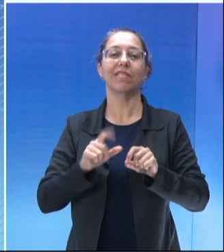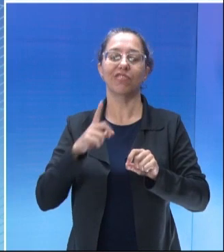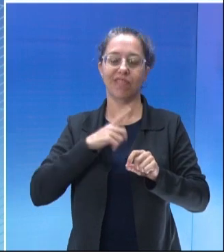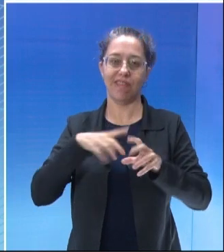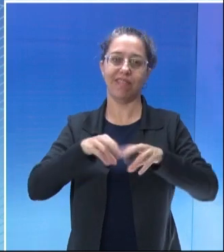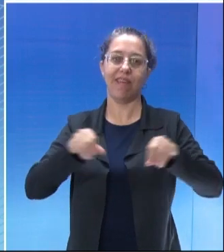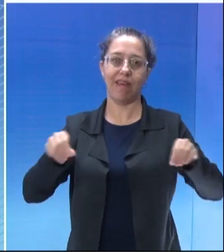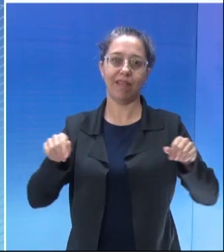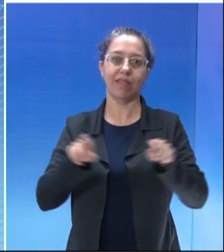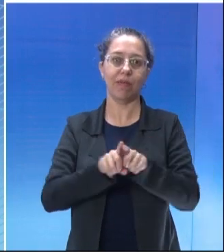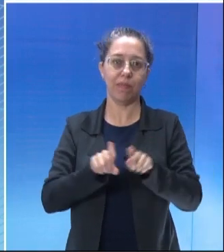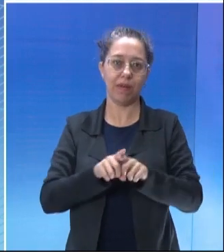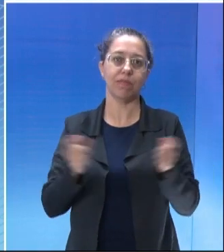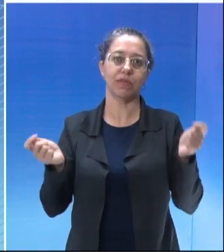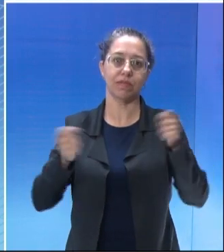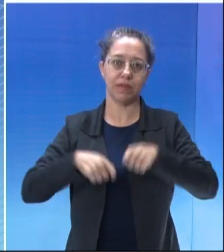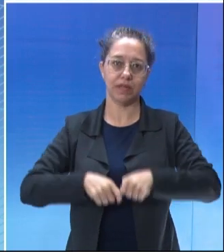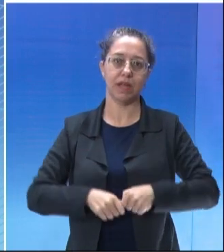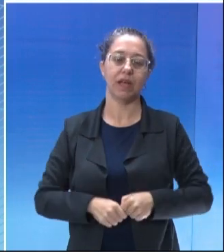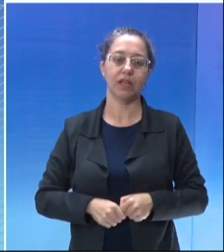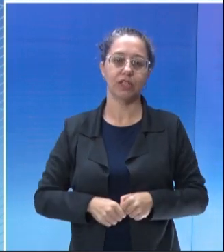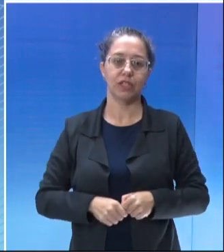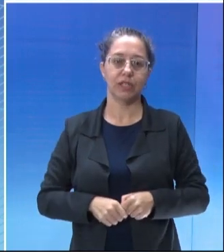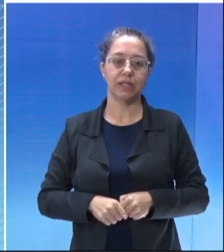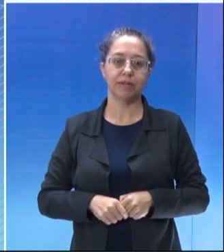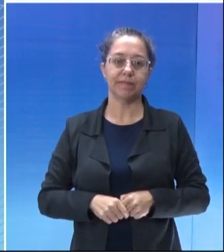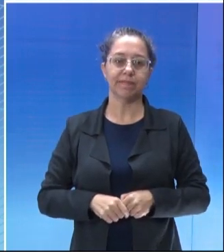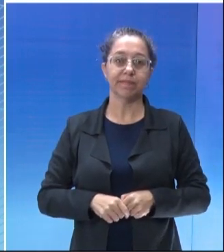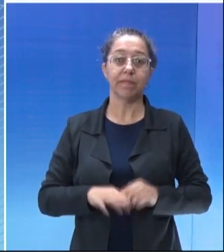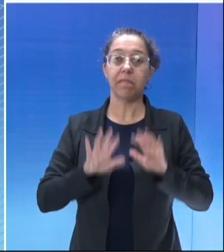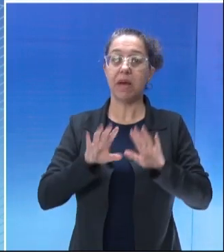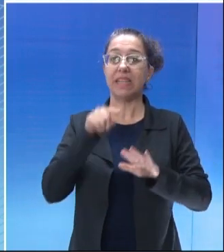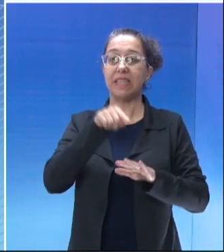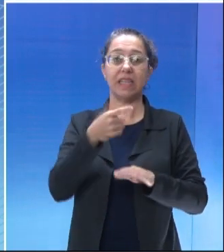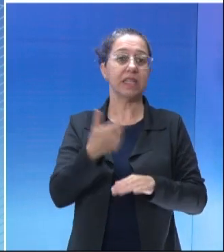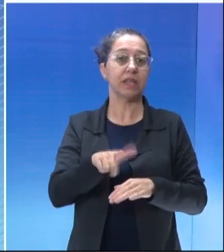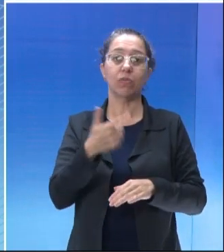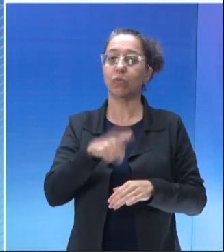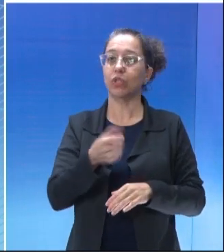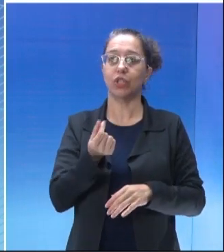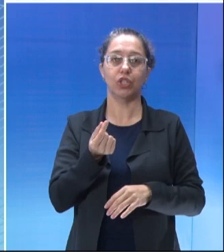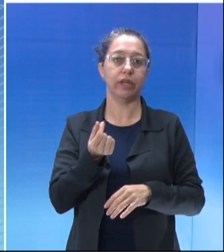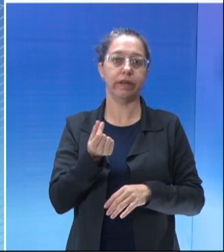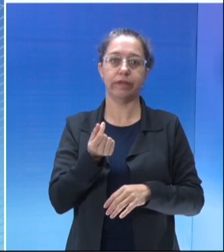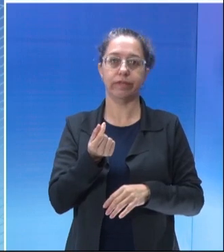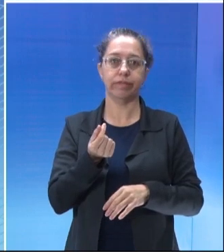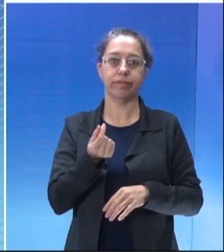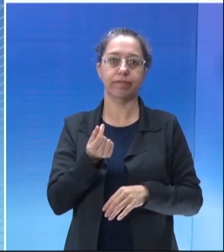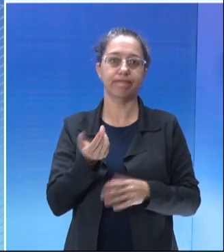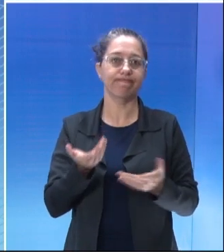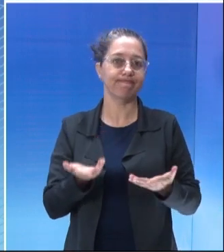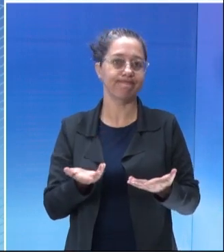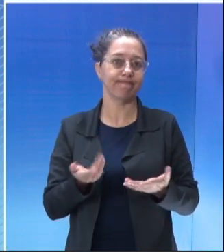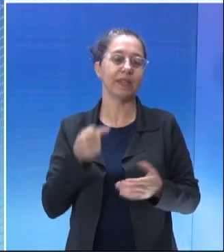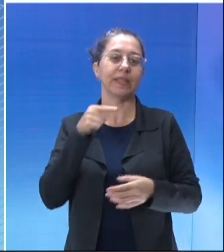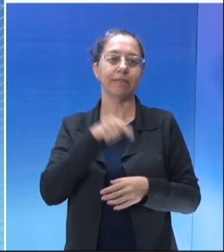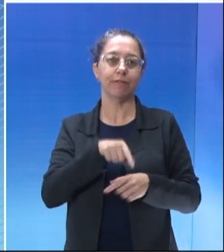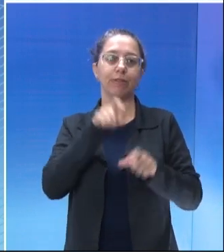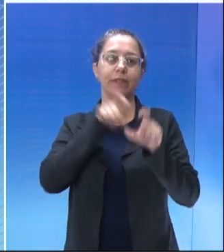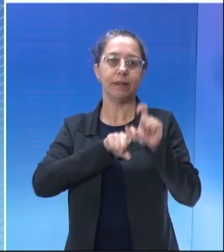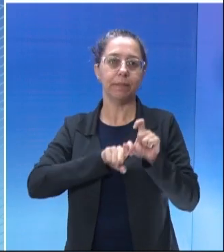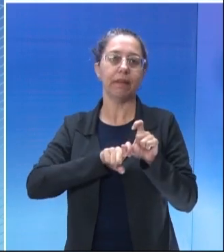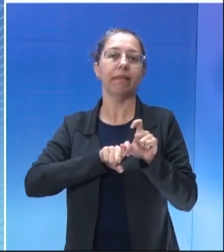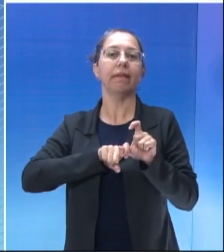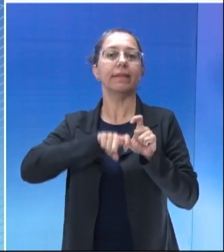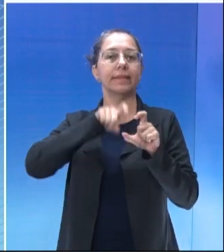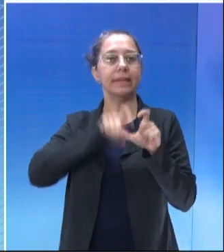liberdade. Esses escravos, eles não tinham dinheiro, então eles permaneceram à margem do